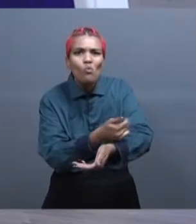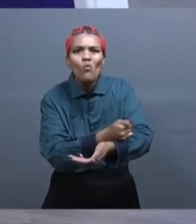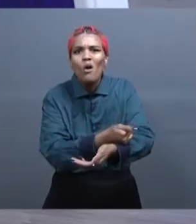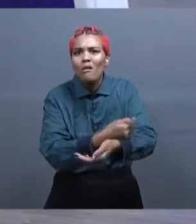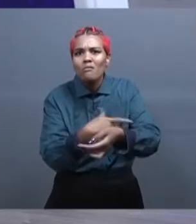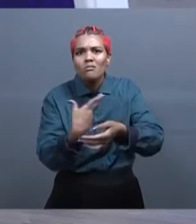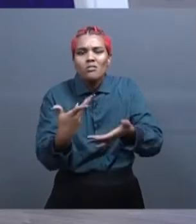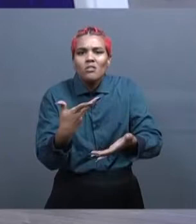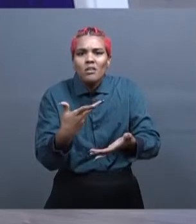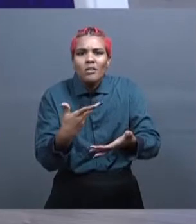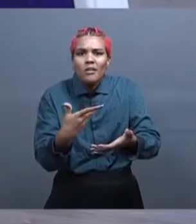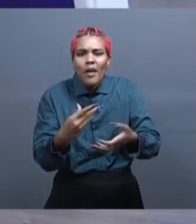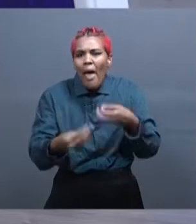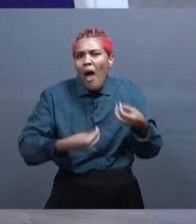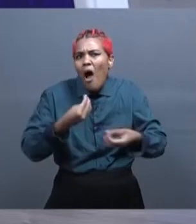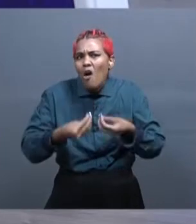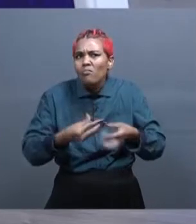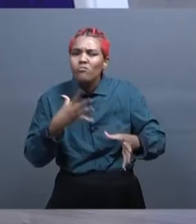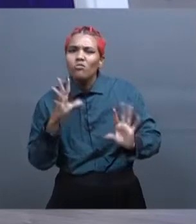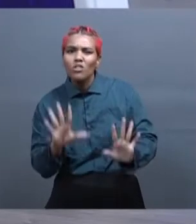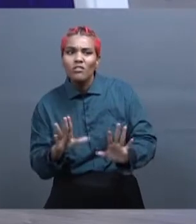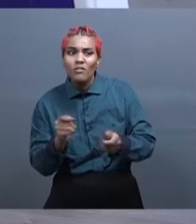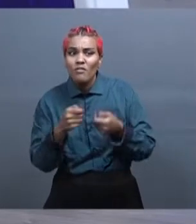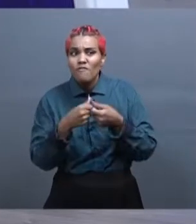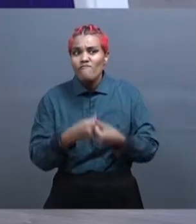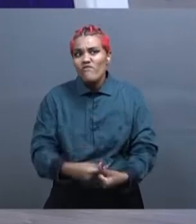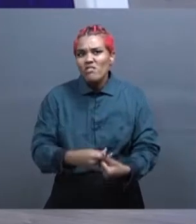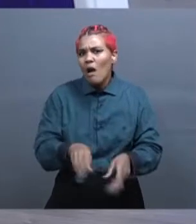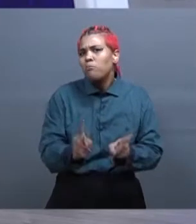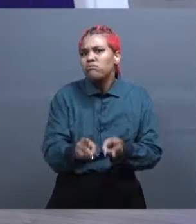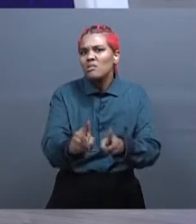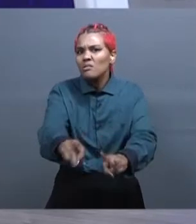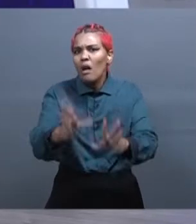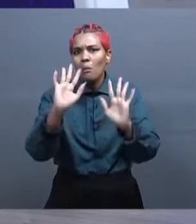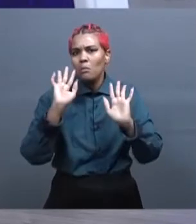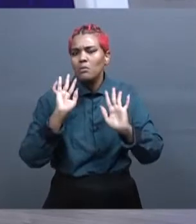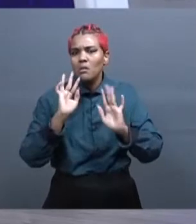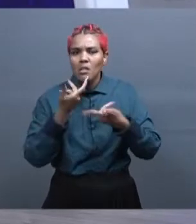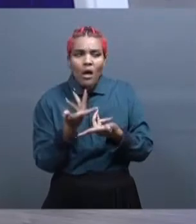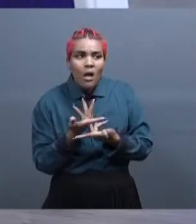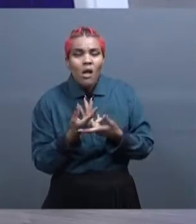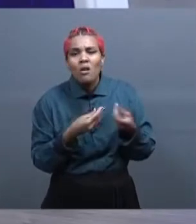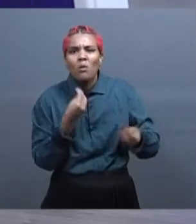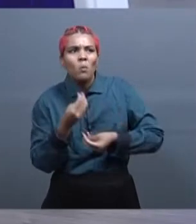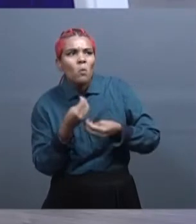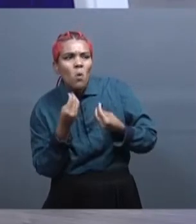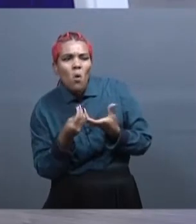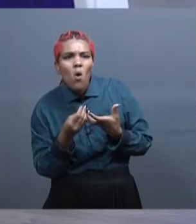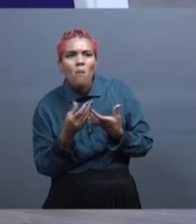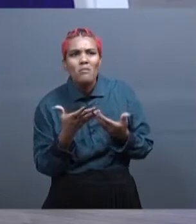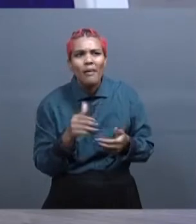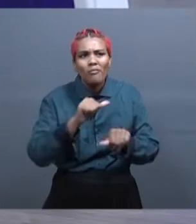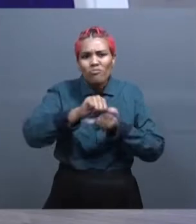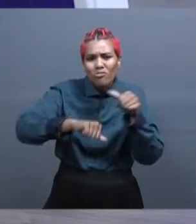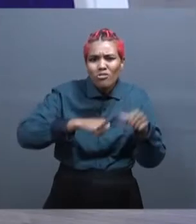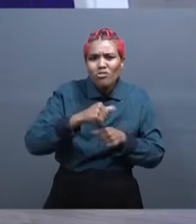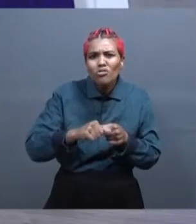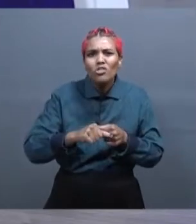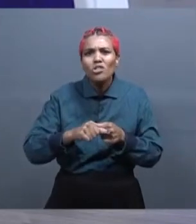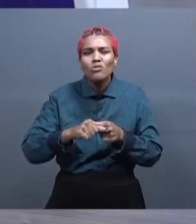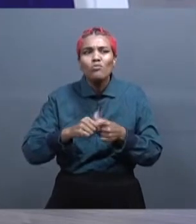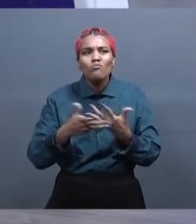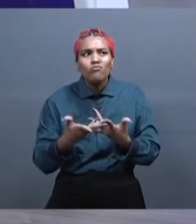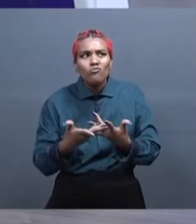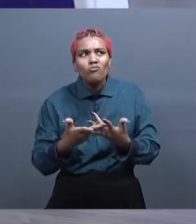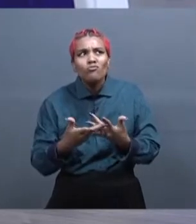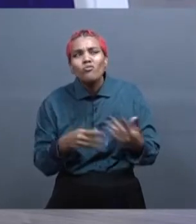é algo que é permanente nem ao tek duradouro nesse sentido as pessoas mudam tanto de que forma a lidar